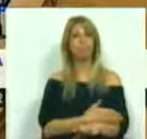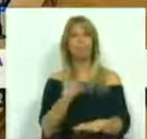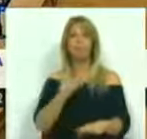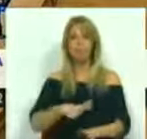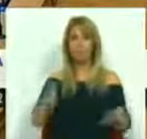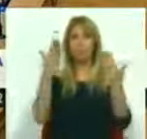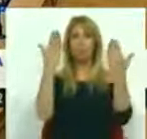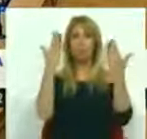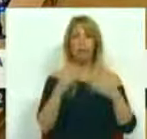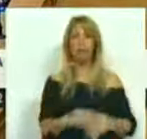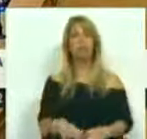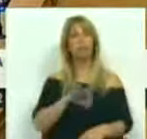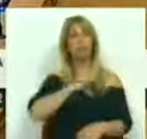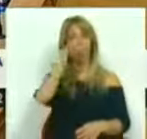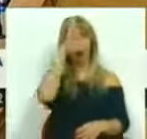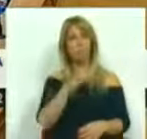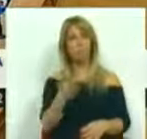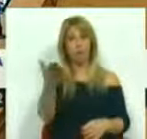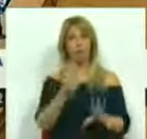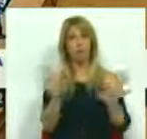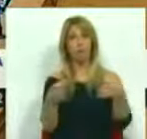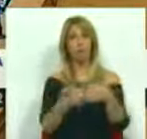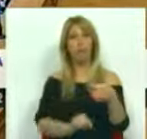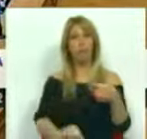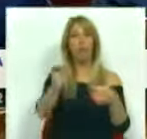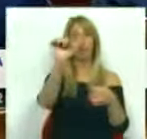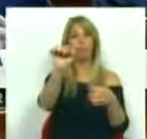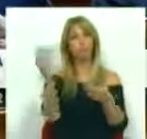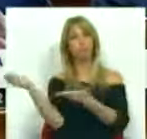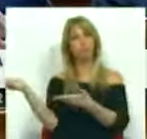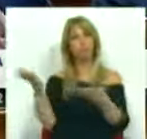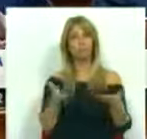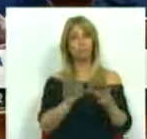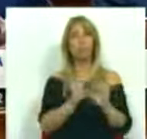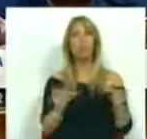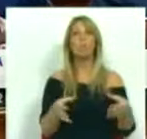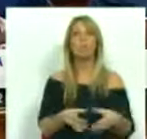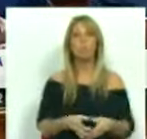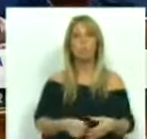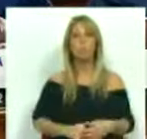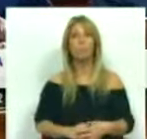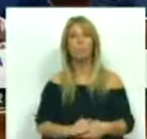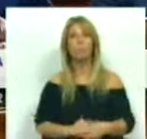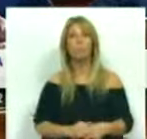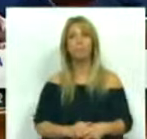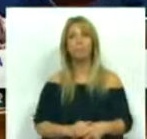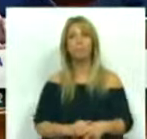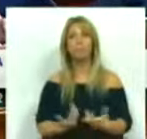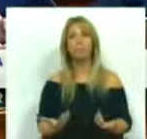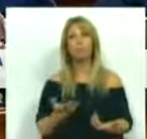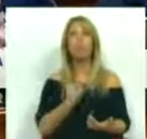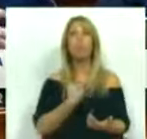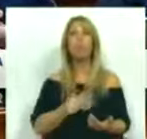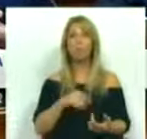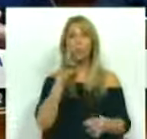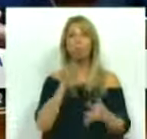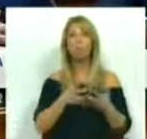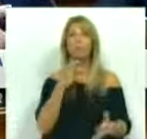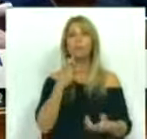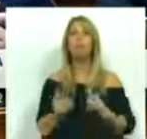de saudar o Sr. Ministro e a sua equipa e a vinda a esta Comissão e gostaria de